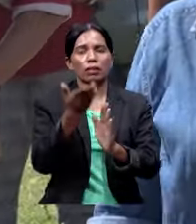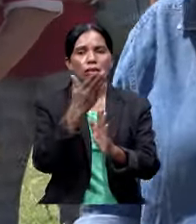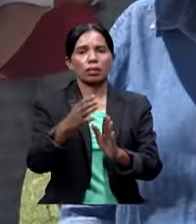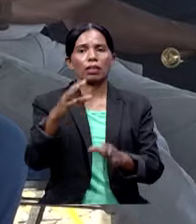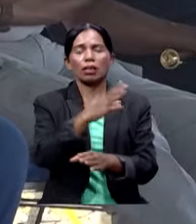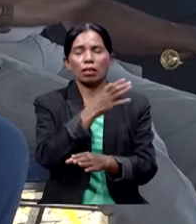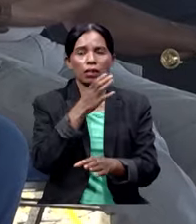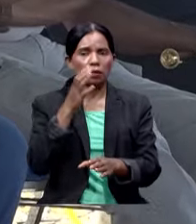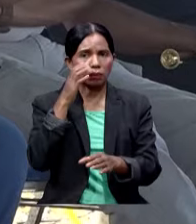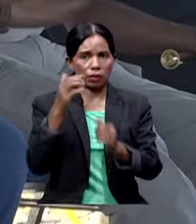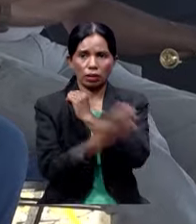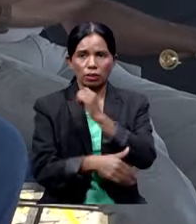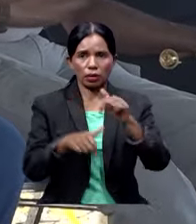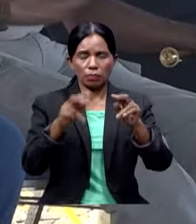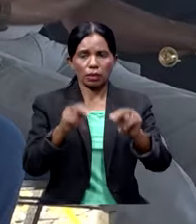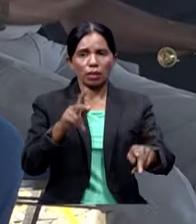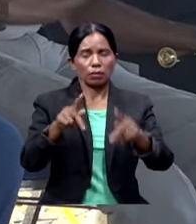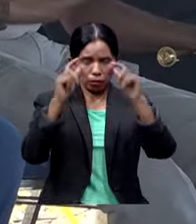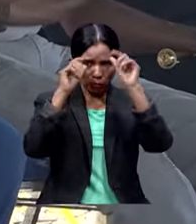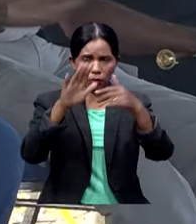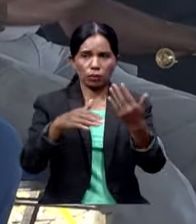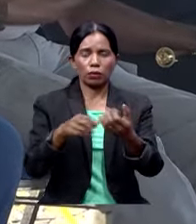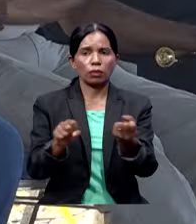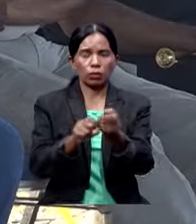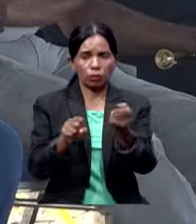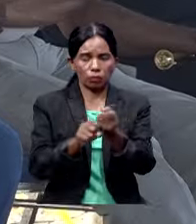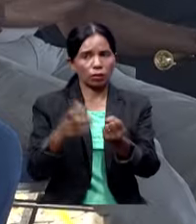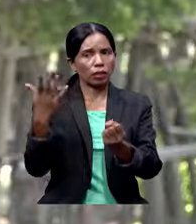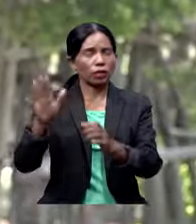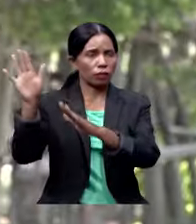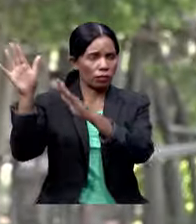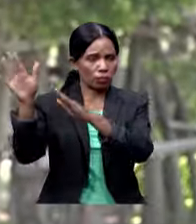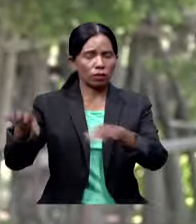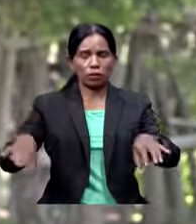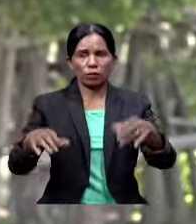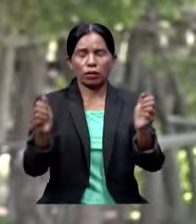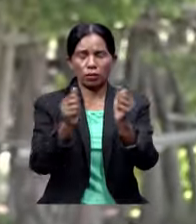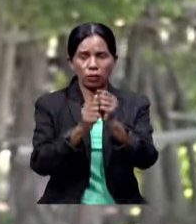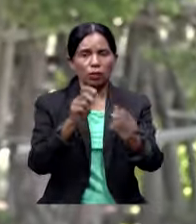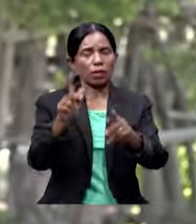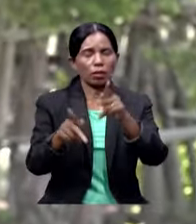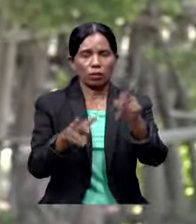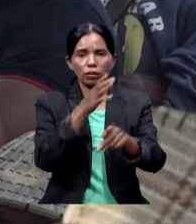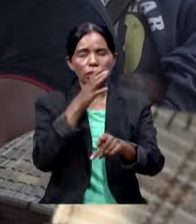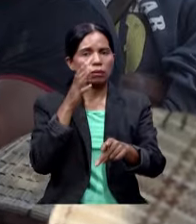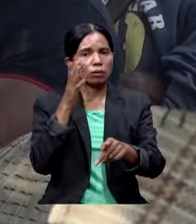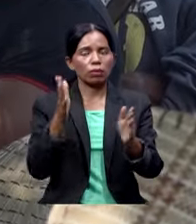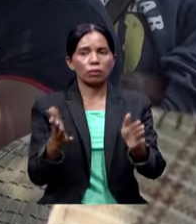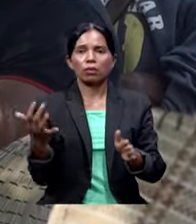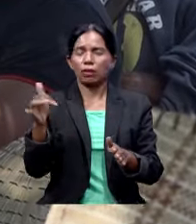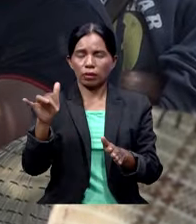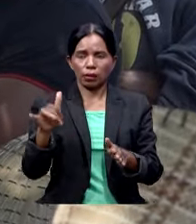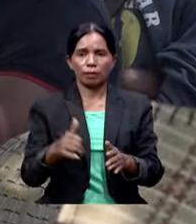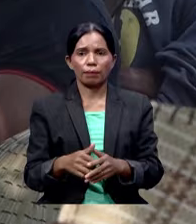agrícola e a relaram, precisa Timor Leste na contribuição e a terreno, onde serviço direto ao povo agricultor será. Estamos do